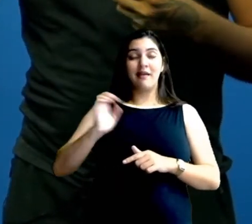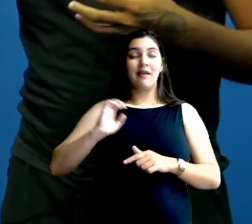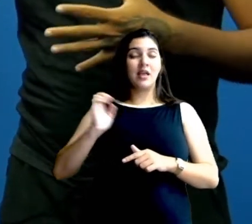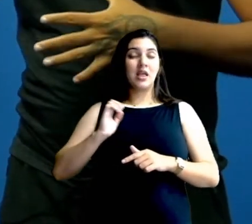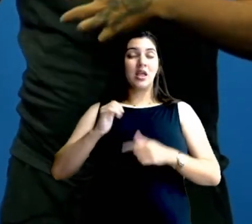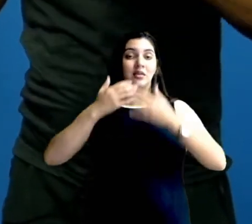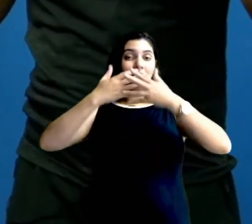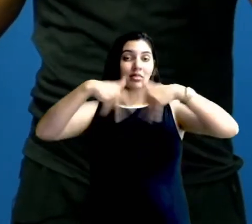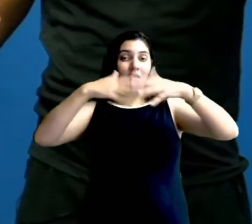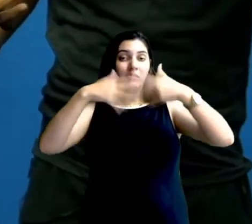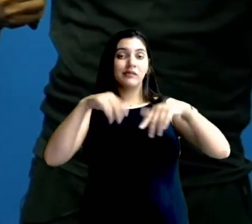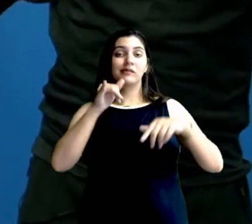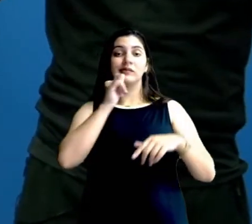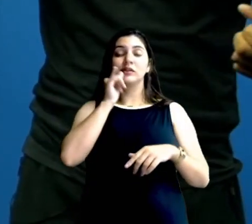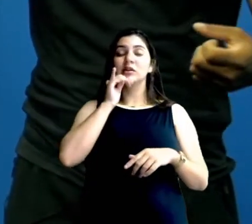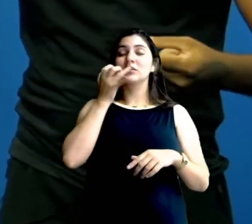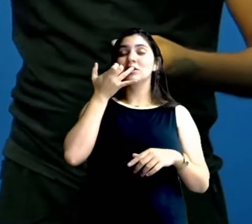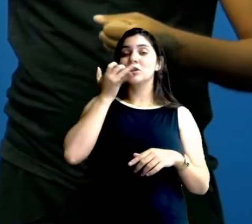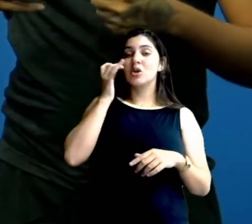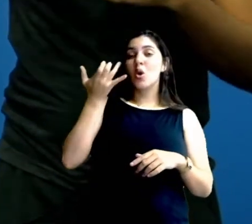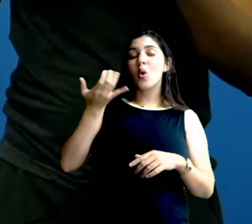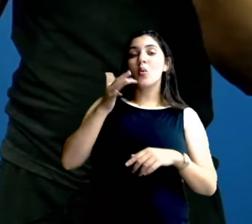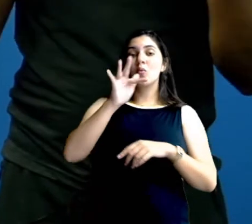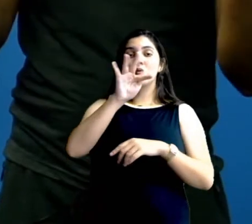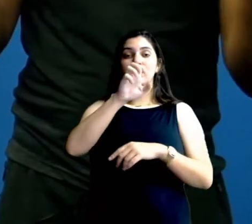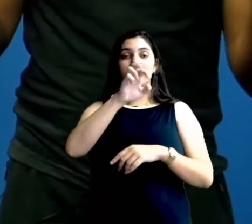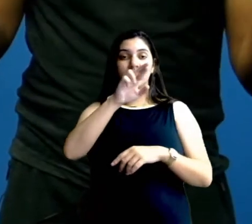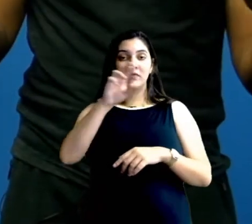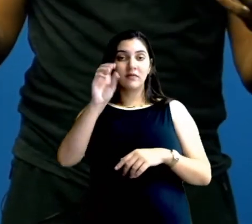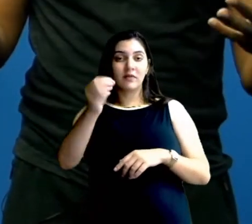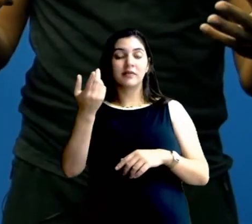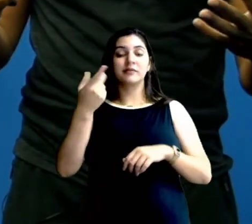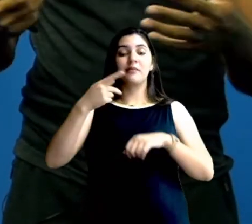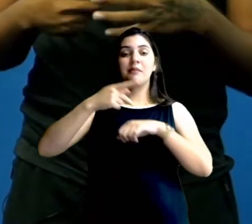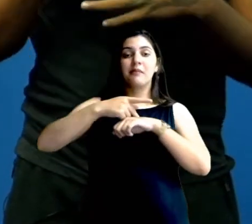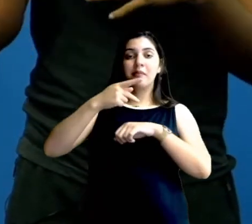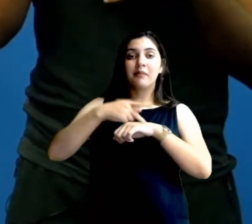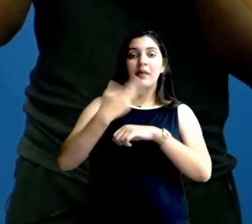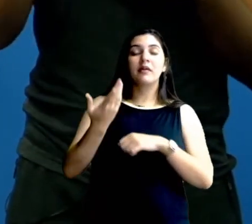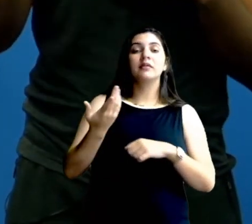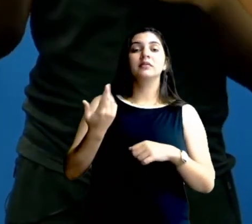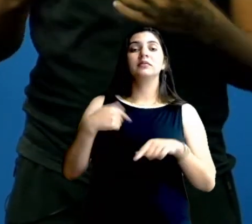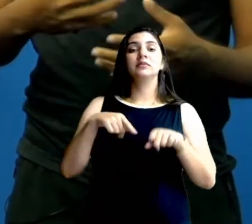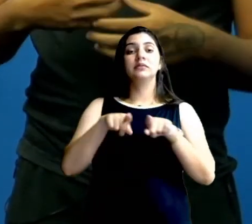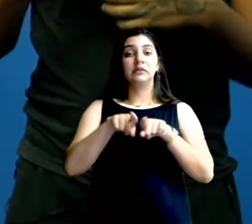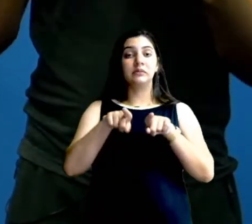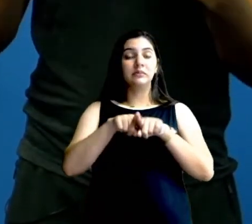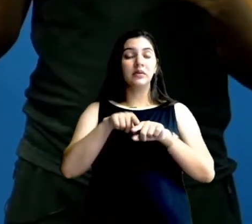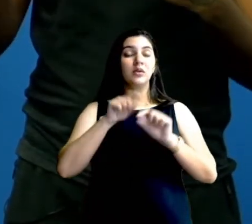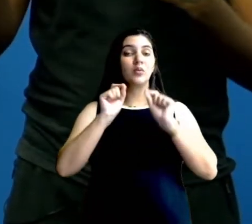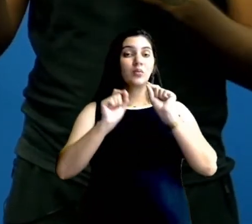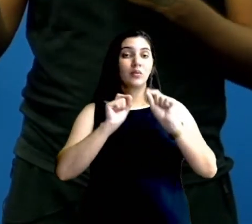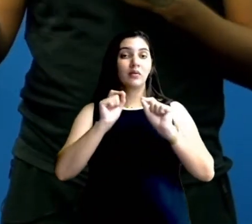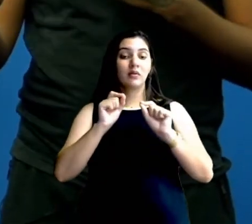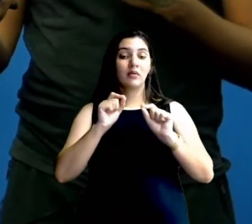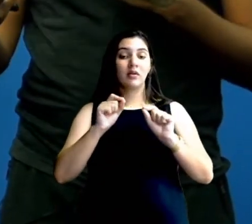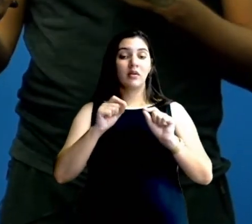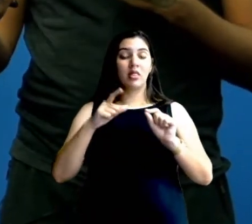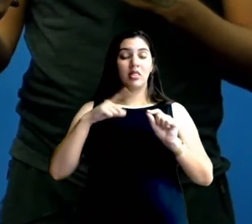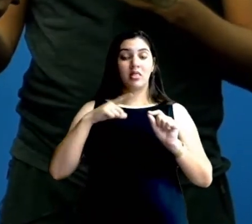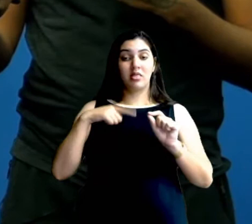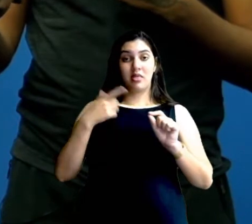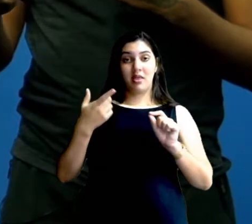em ouro em cobre e ferro em pedras semi-preciosas inclusive é uma das